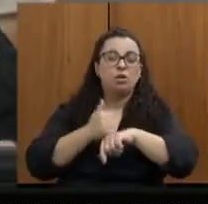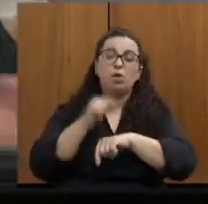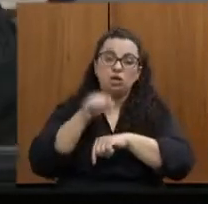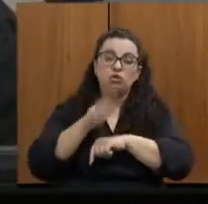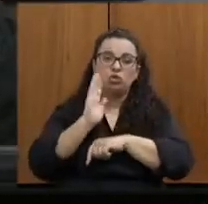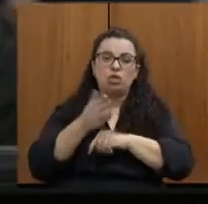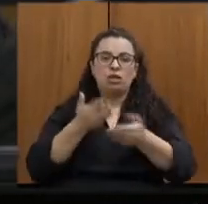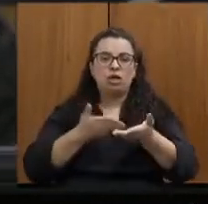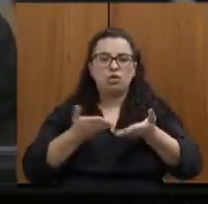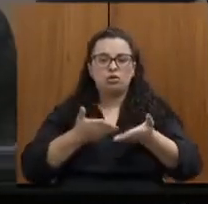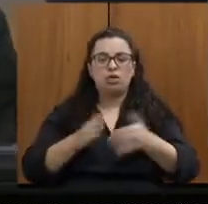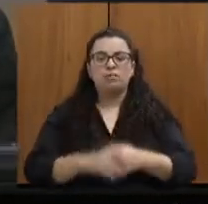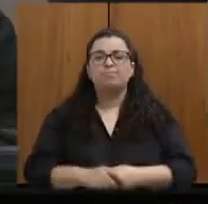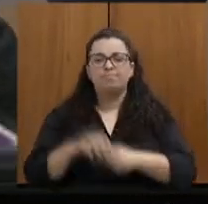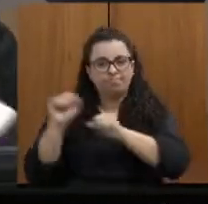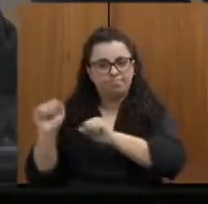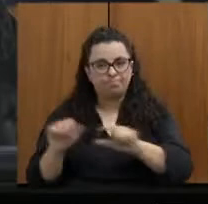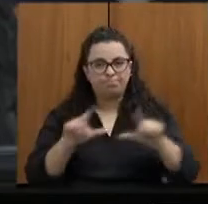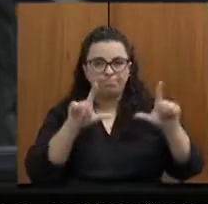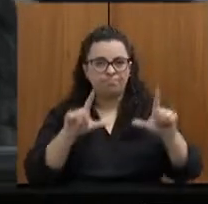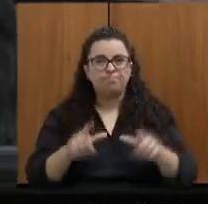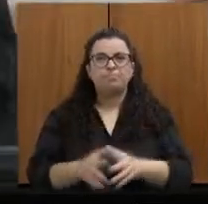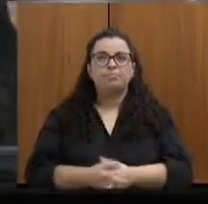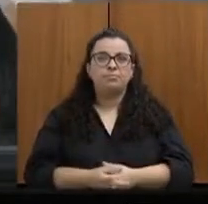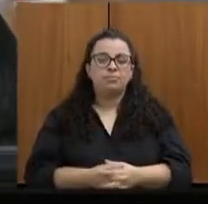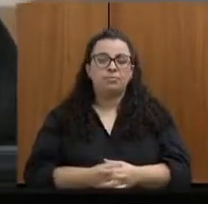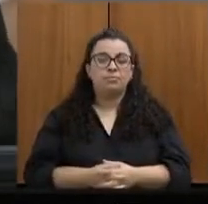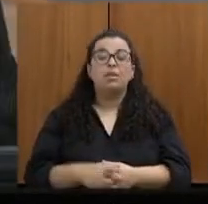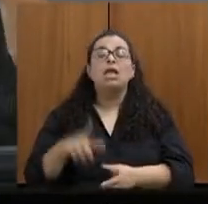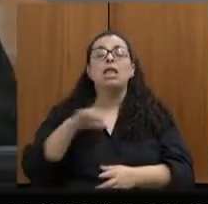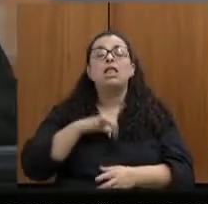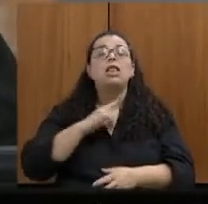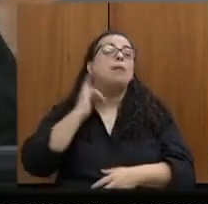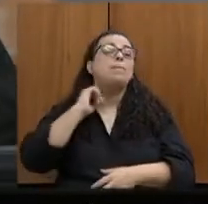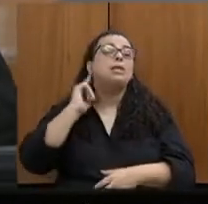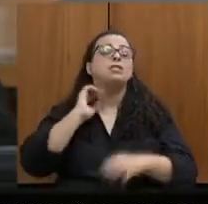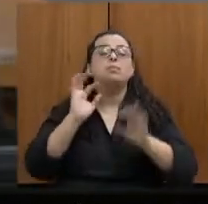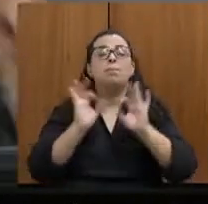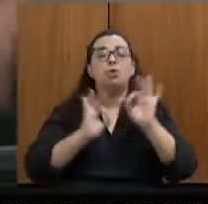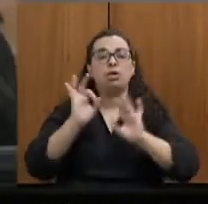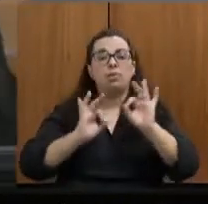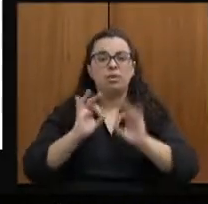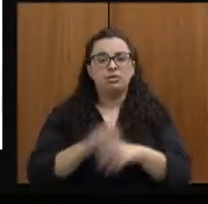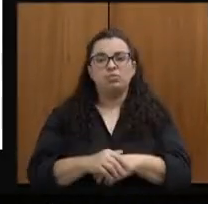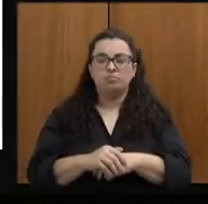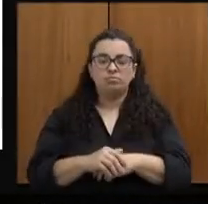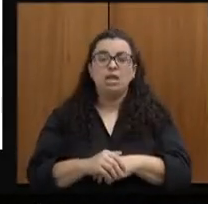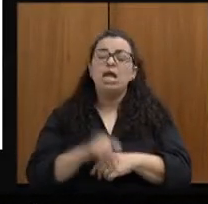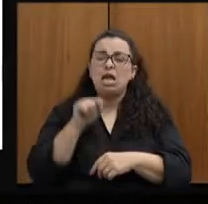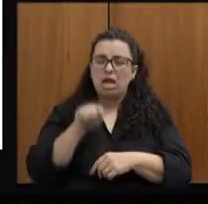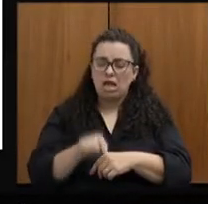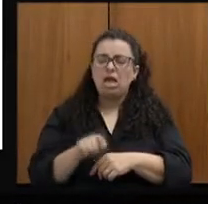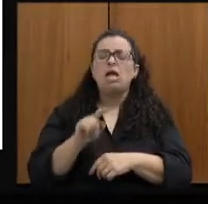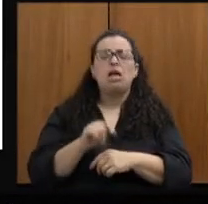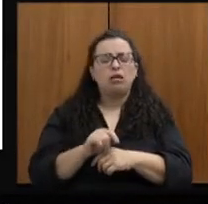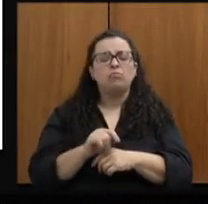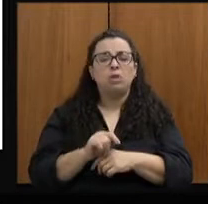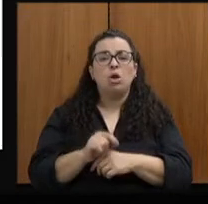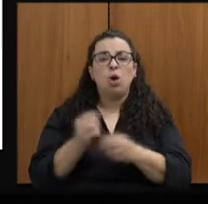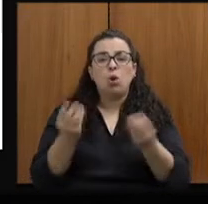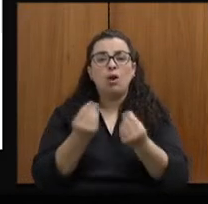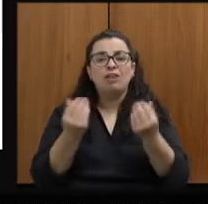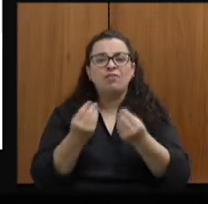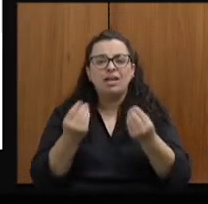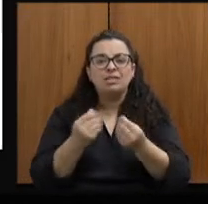Por favor. Nós temos também o Minas Programando. O Minas Programando é a qualificação profissional em tecnologia